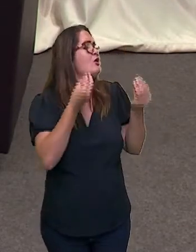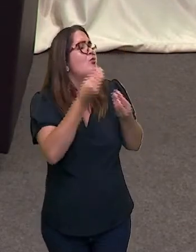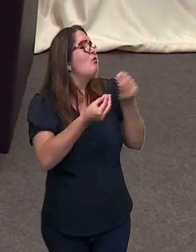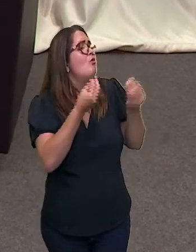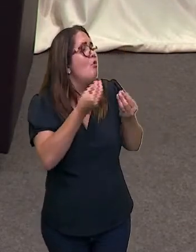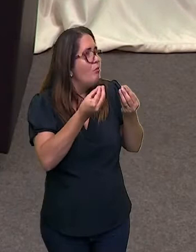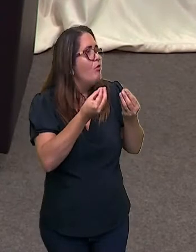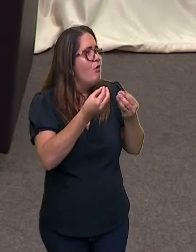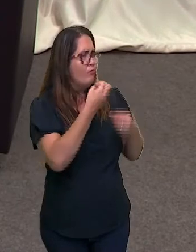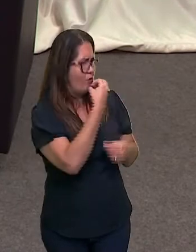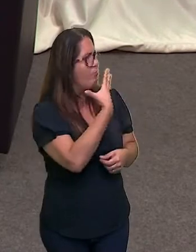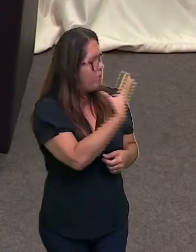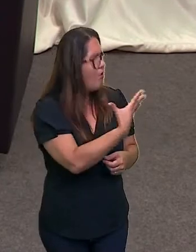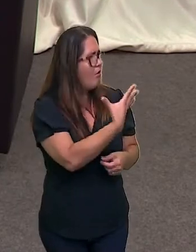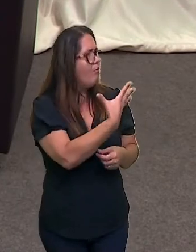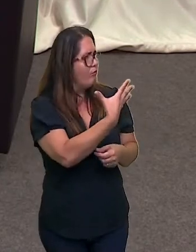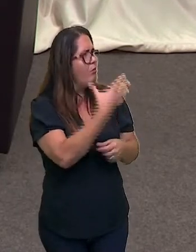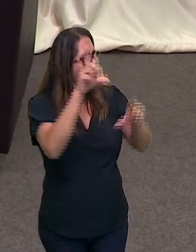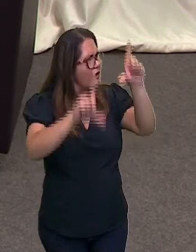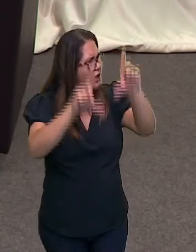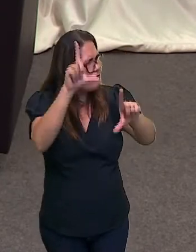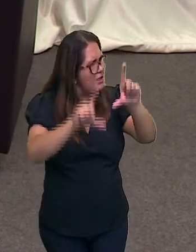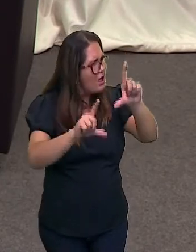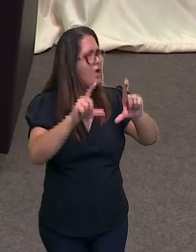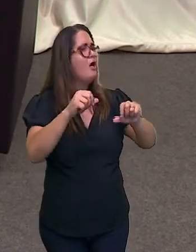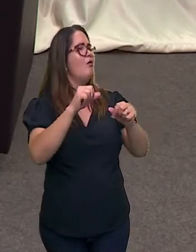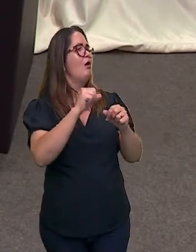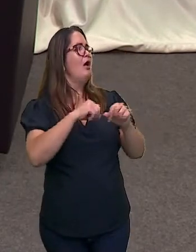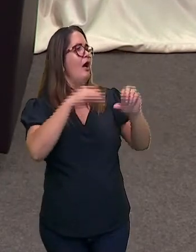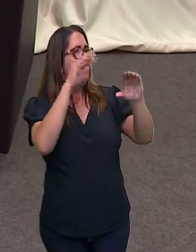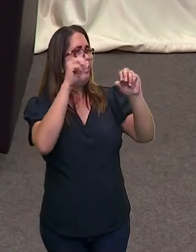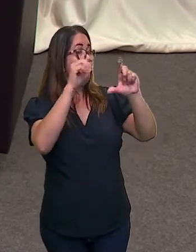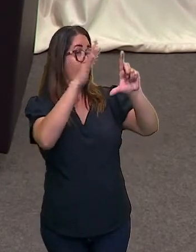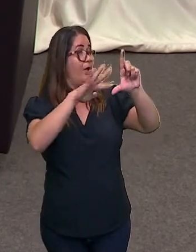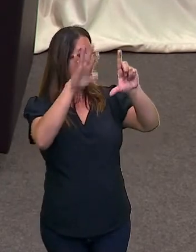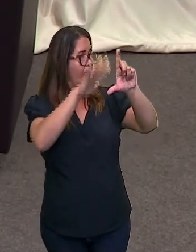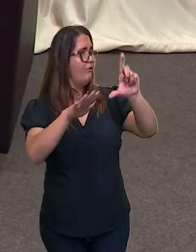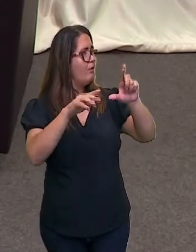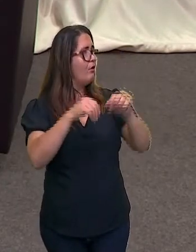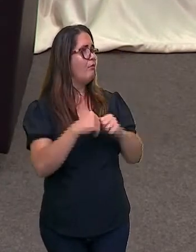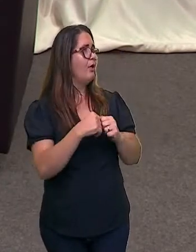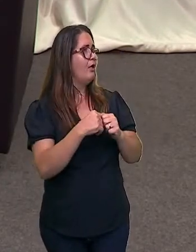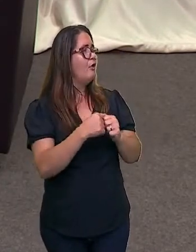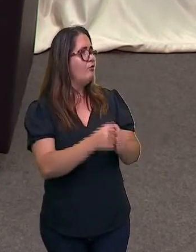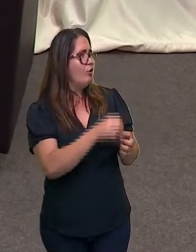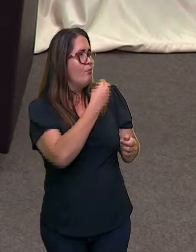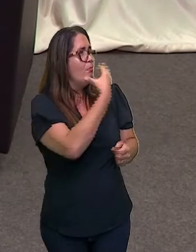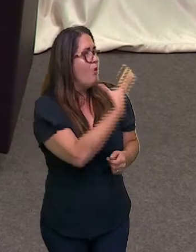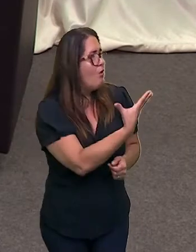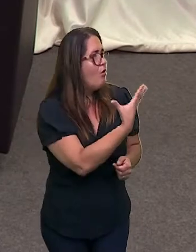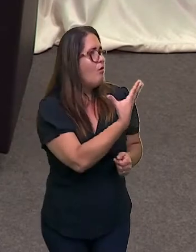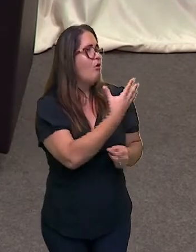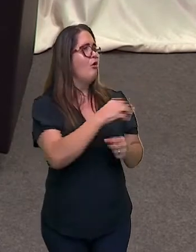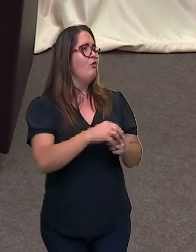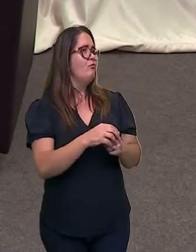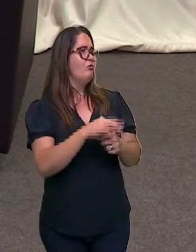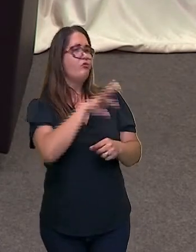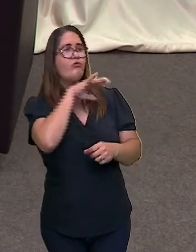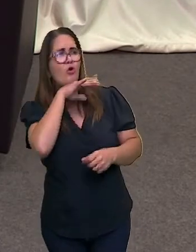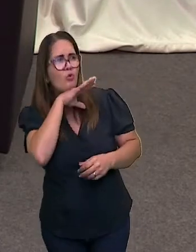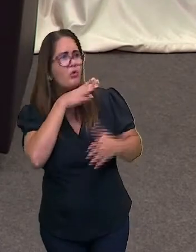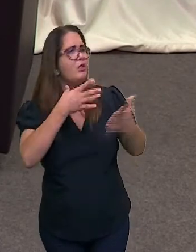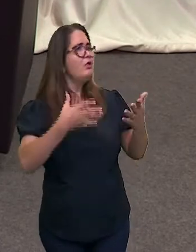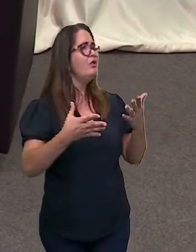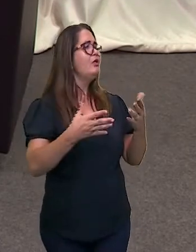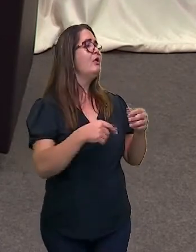o desenvolvimento do aluno nesse tempo? Você acha que foram positivos? Que tem algo a melhorar? Qual a sua